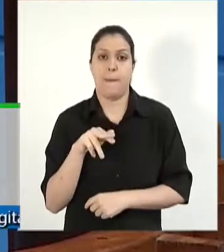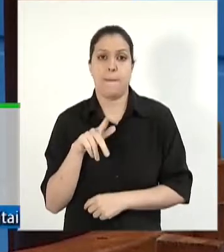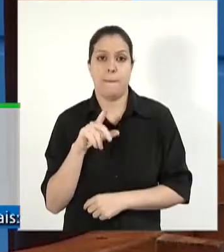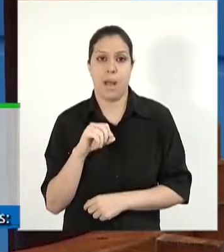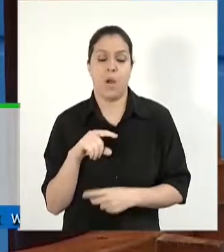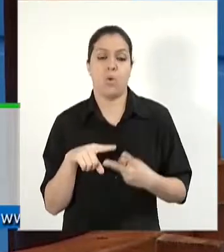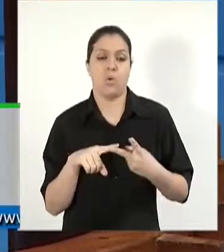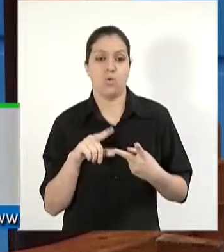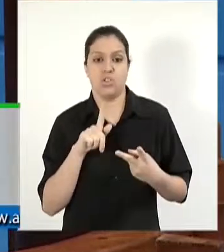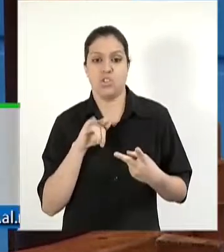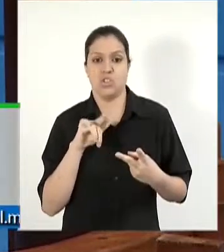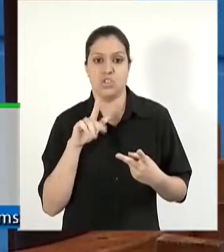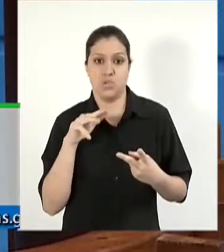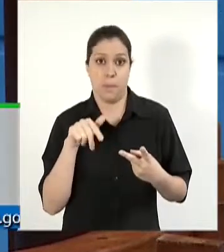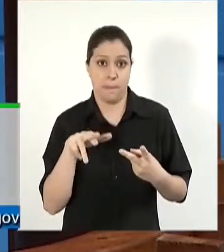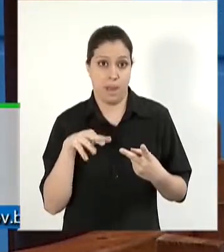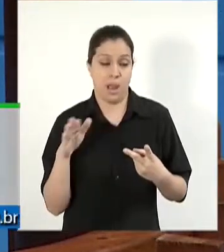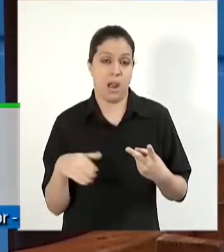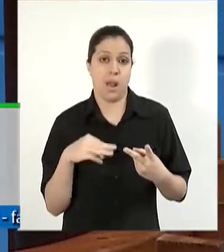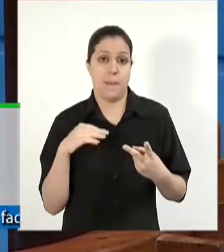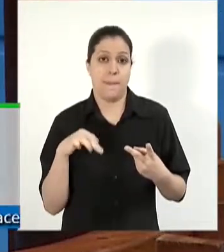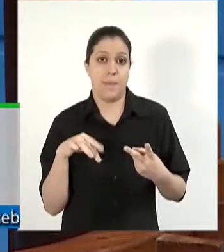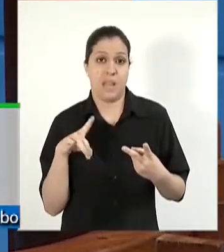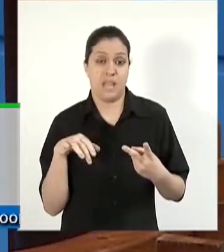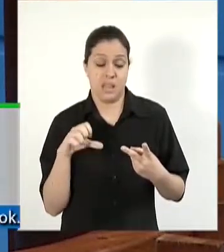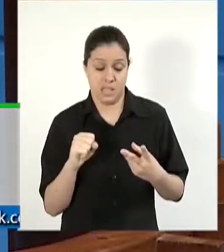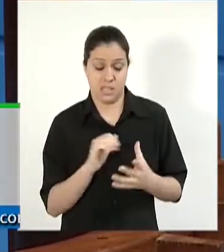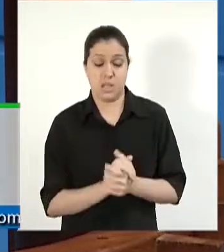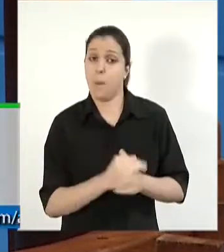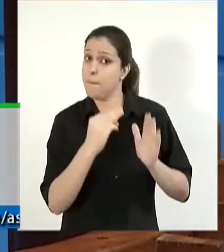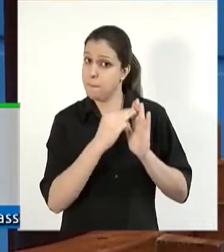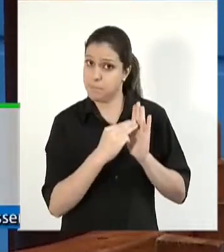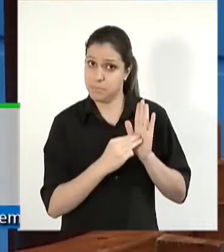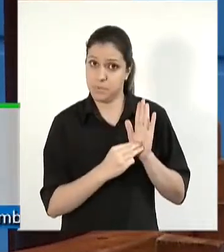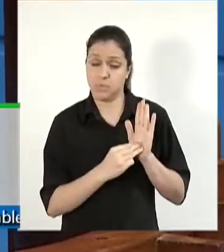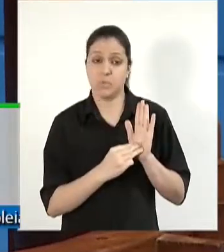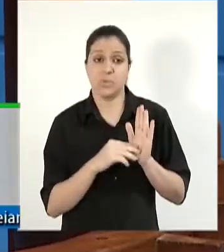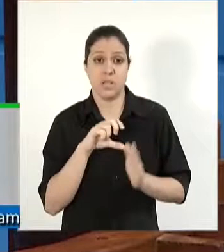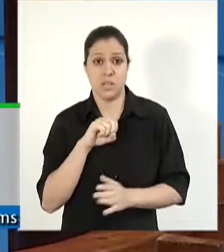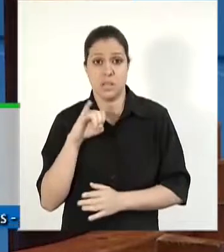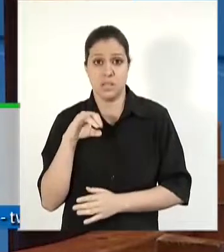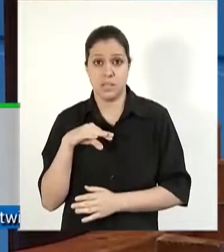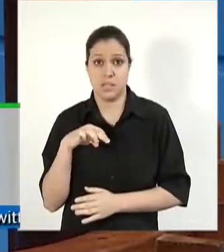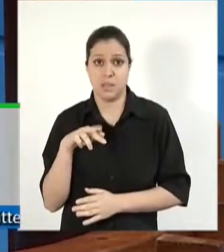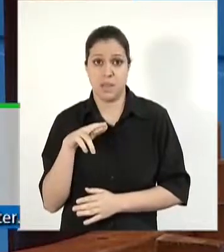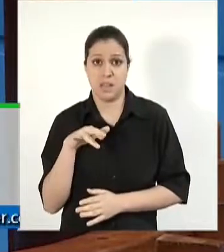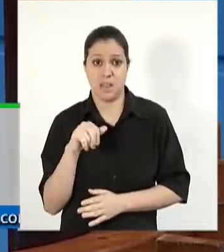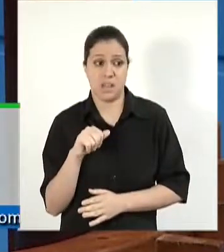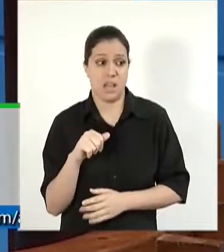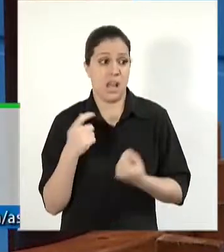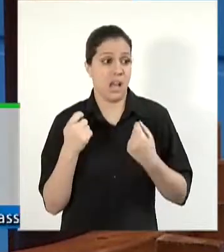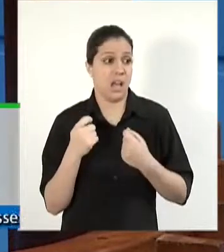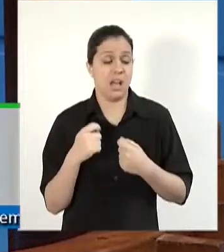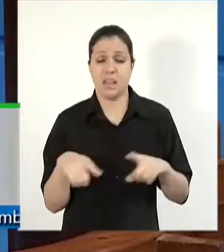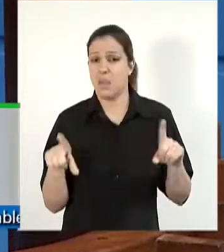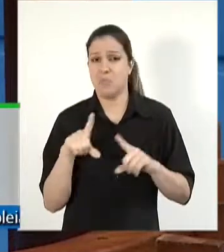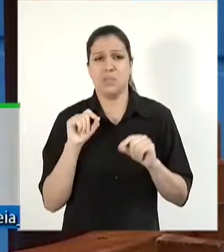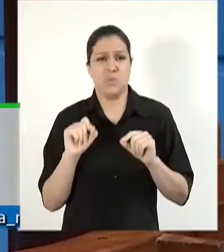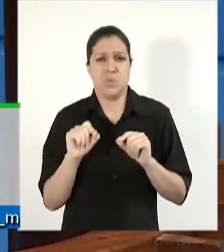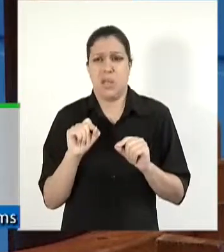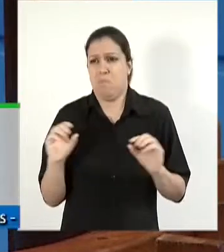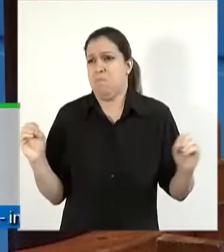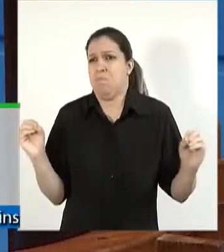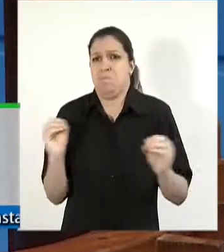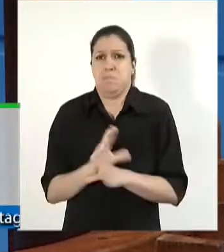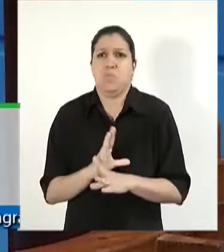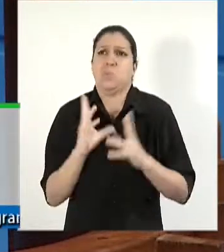Mendes. O princípio da simetria não deve ser compreendido como absoluto. Nem